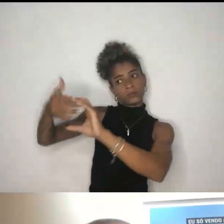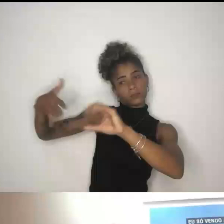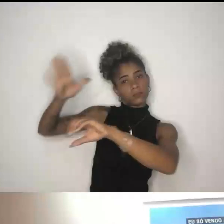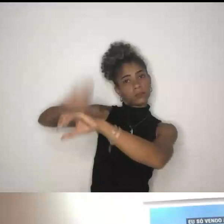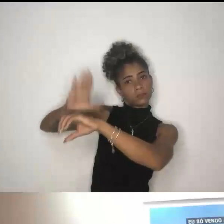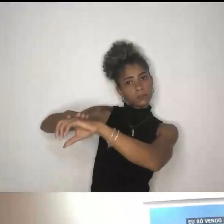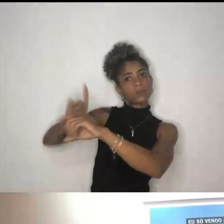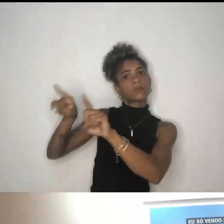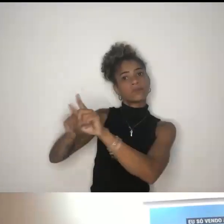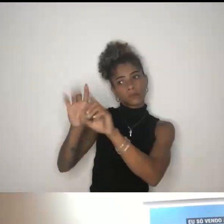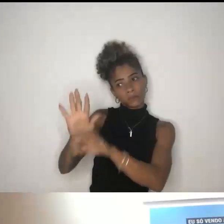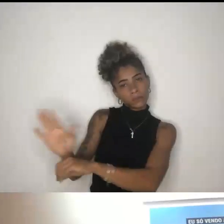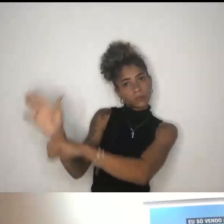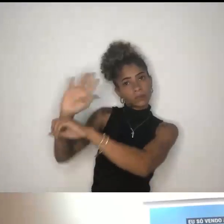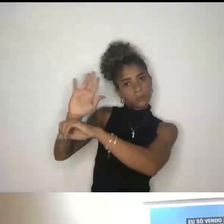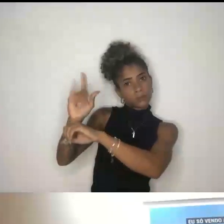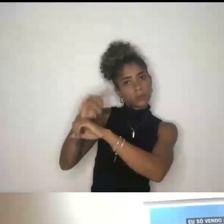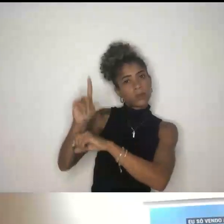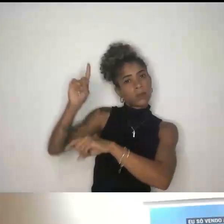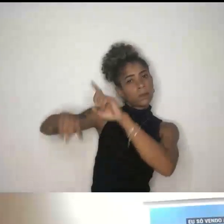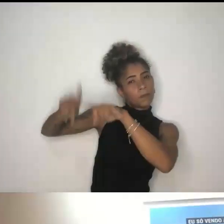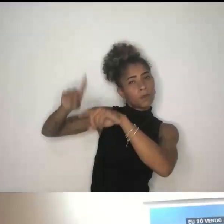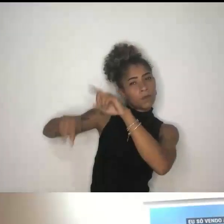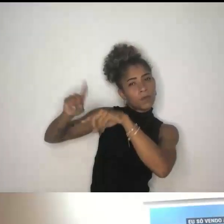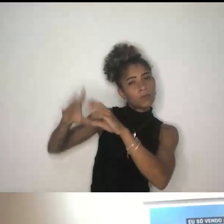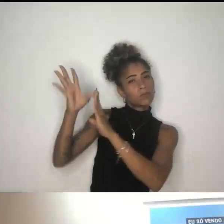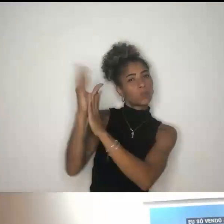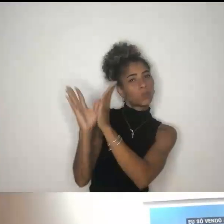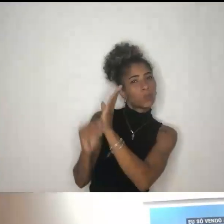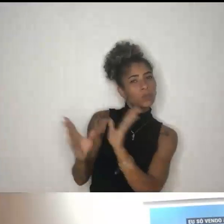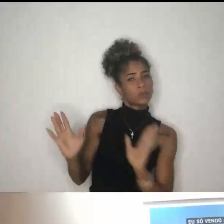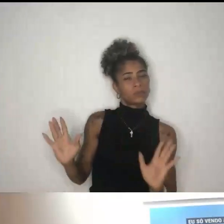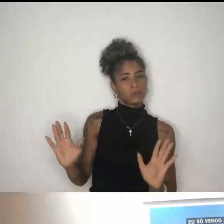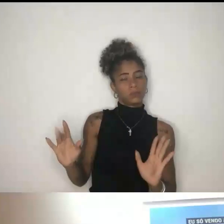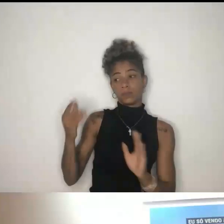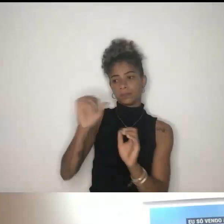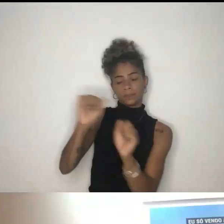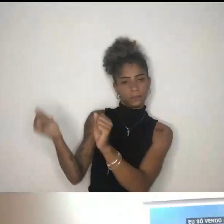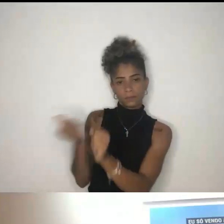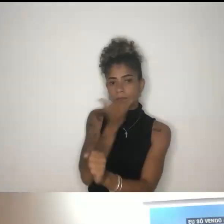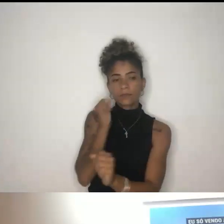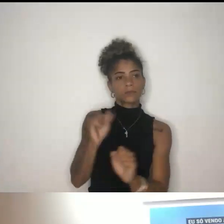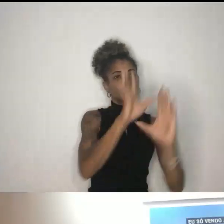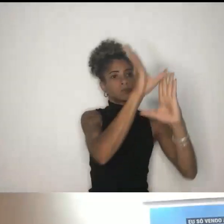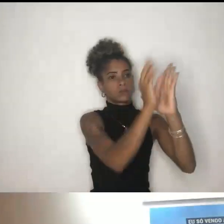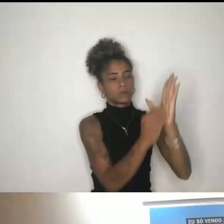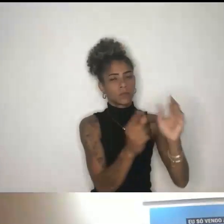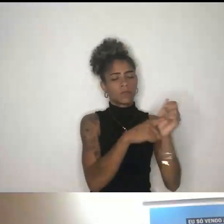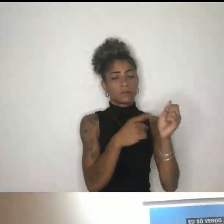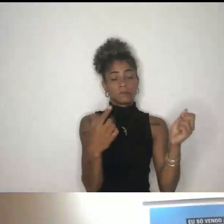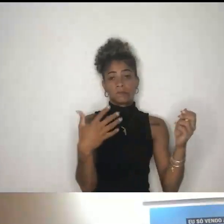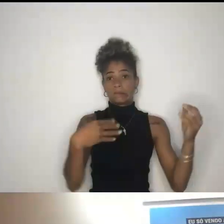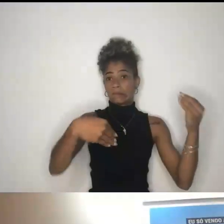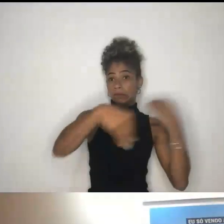no audiovisual que ela tá chamando de produtos de conteúdos mas ao mesmo tempo eu vejo você borrando isso quando você fala